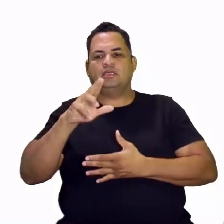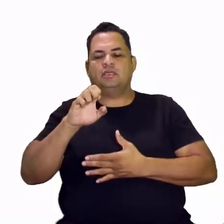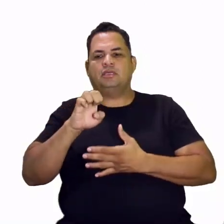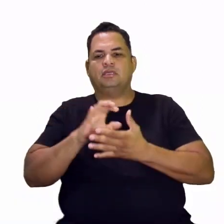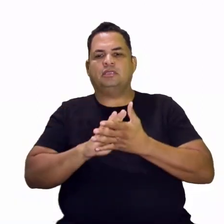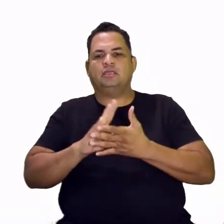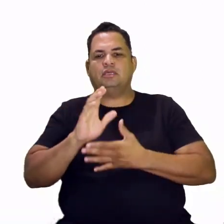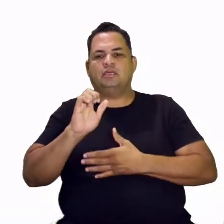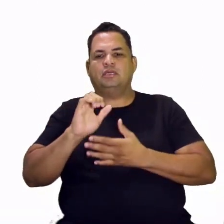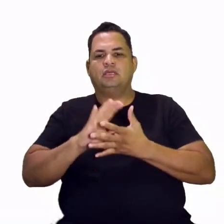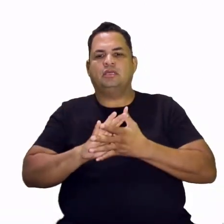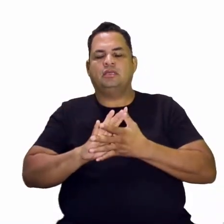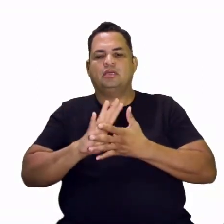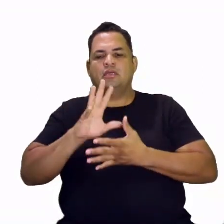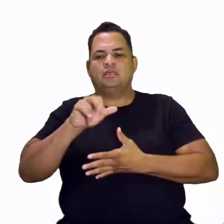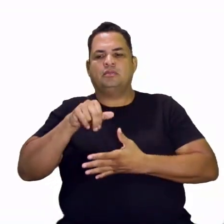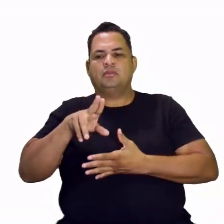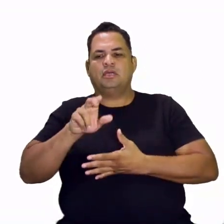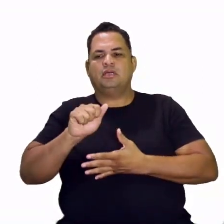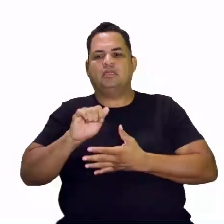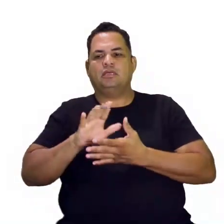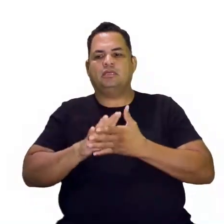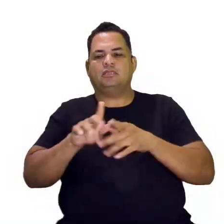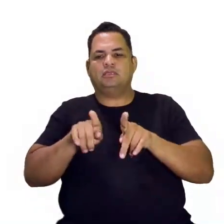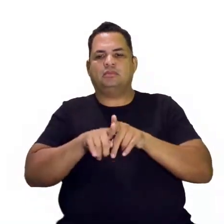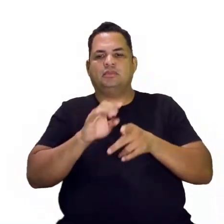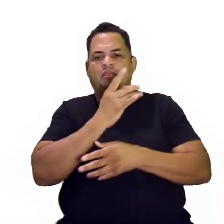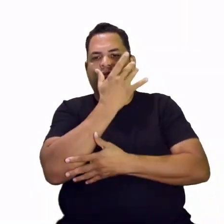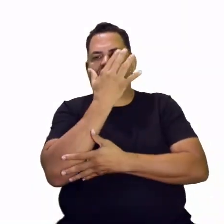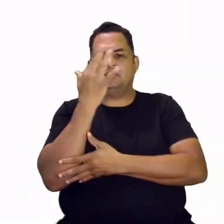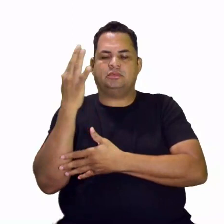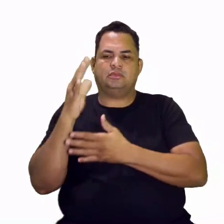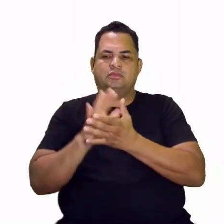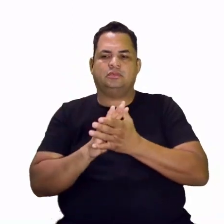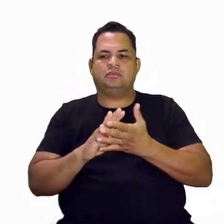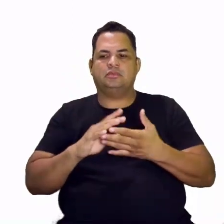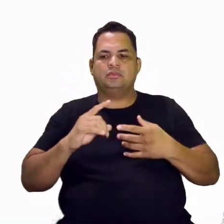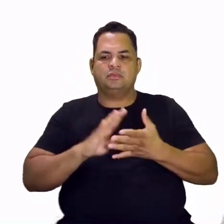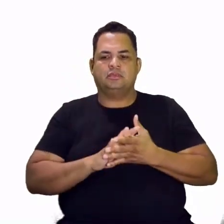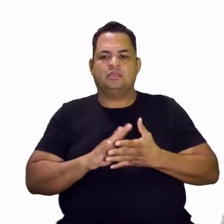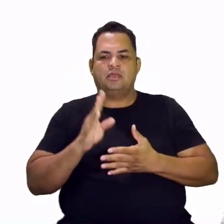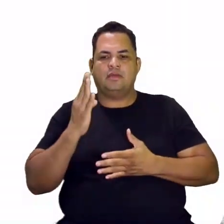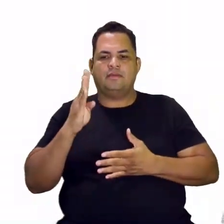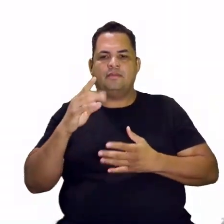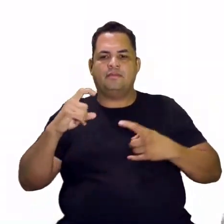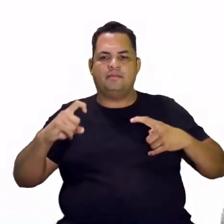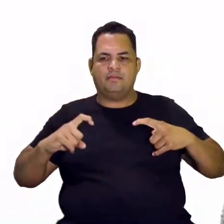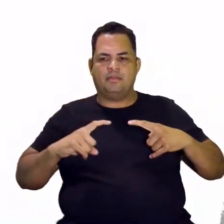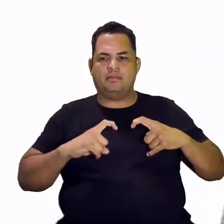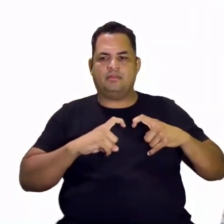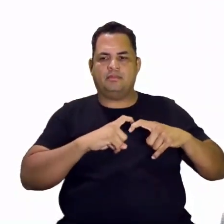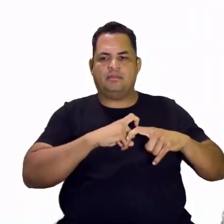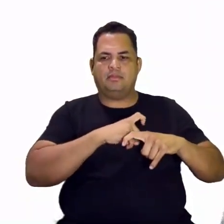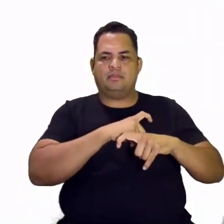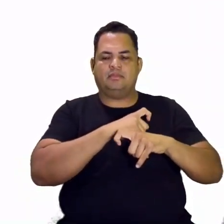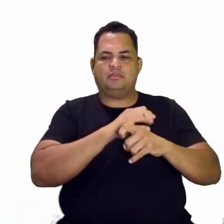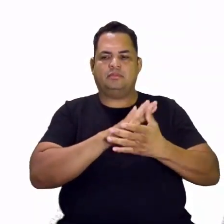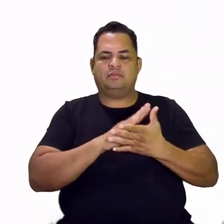a animalia e o vegetal. E aí as bactérias estão nesse primeiro grupo, tá? Que é o